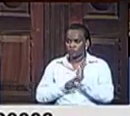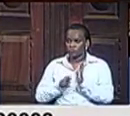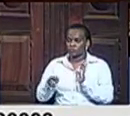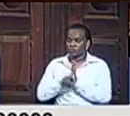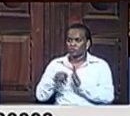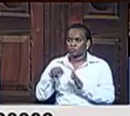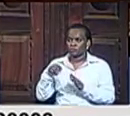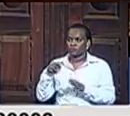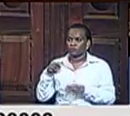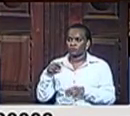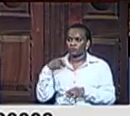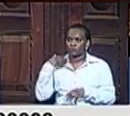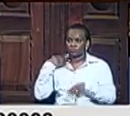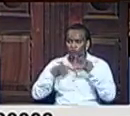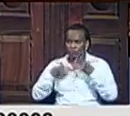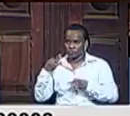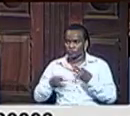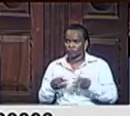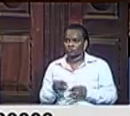magistratura